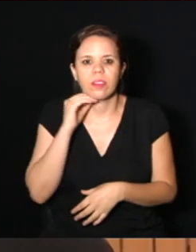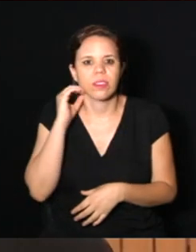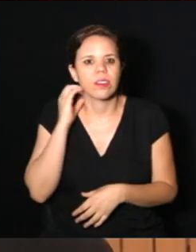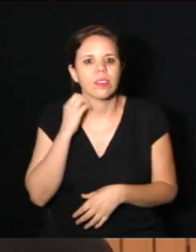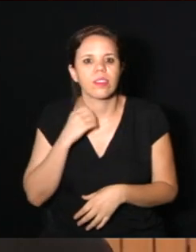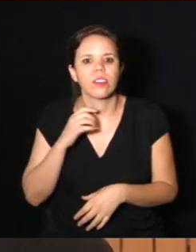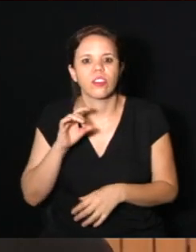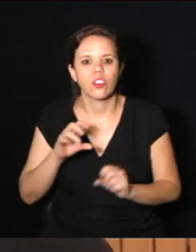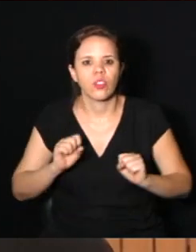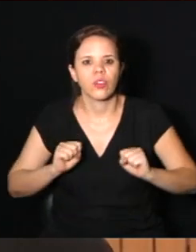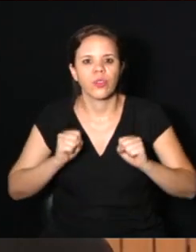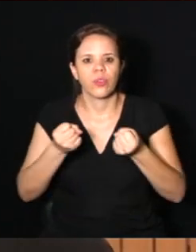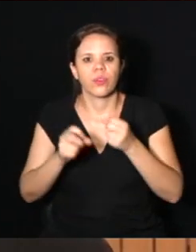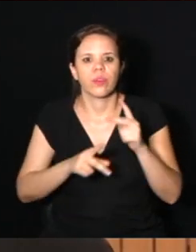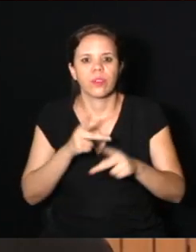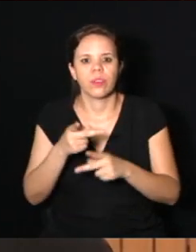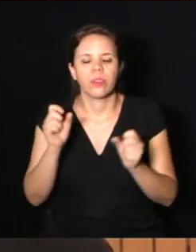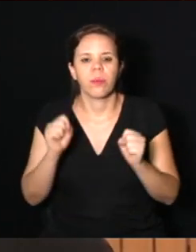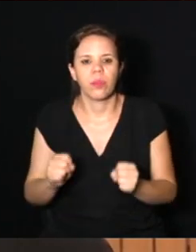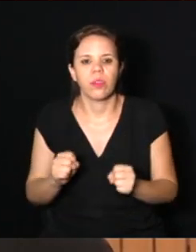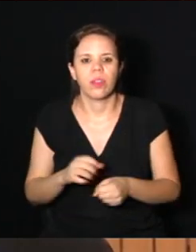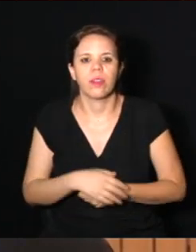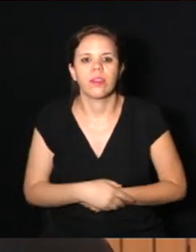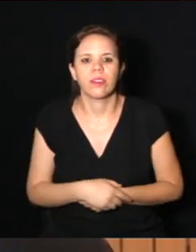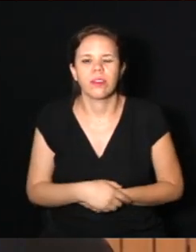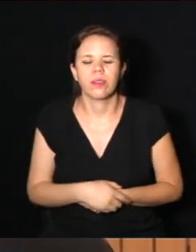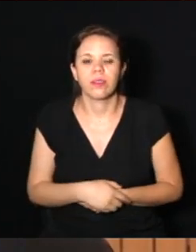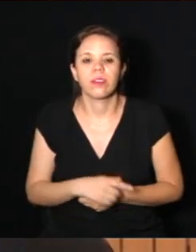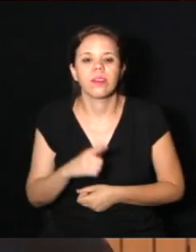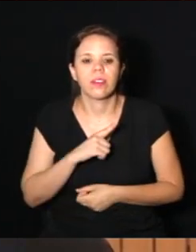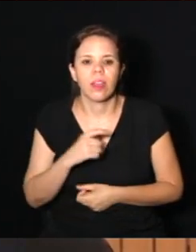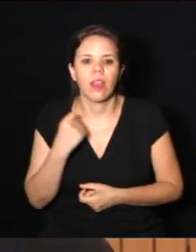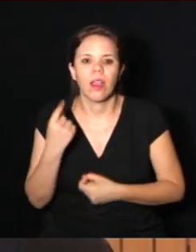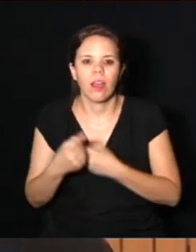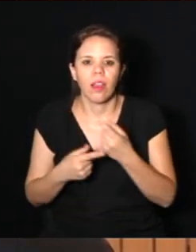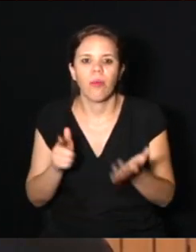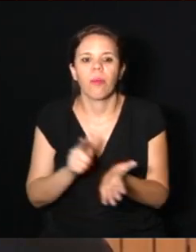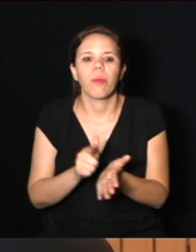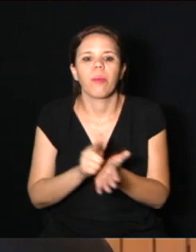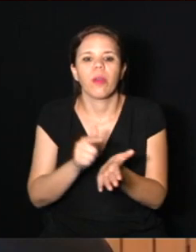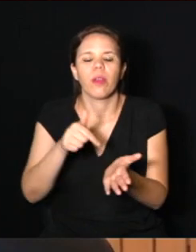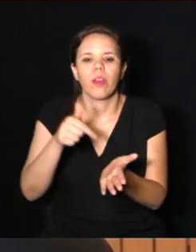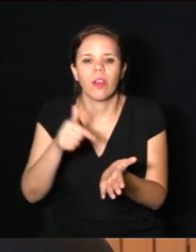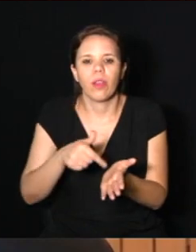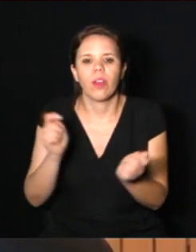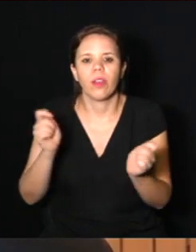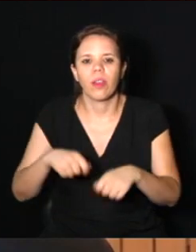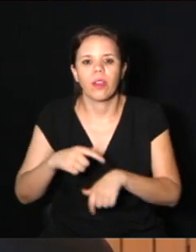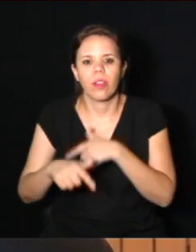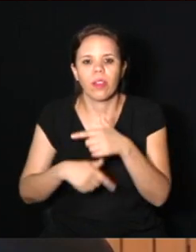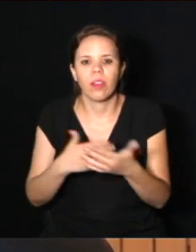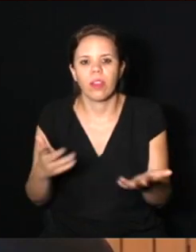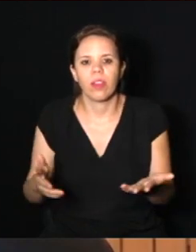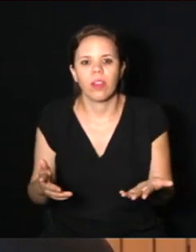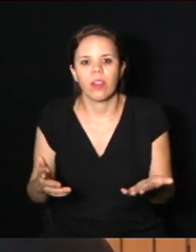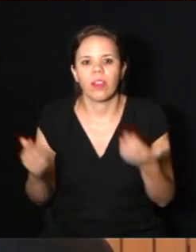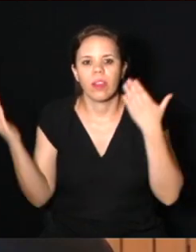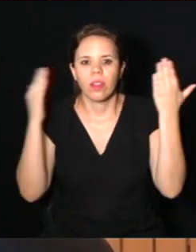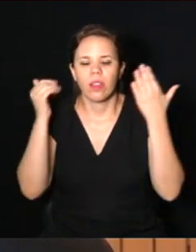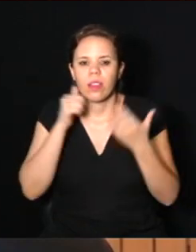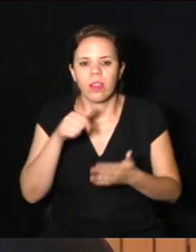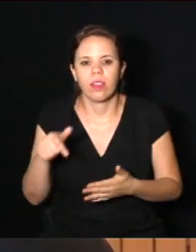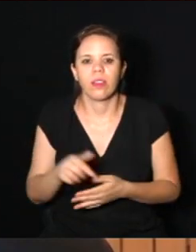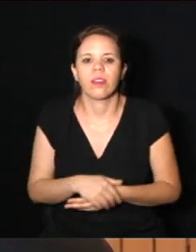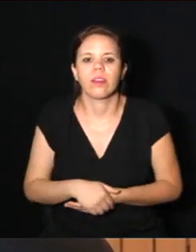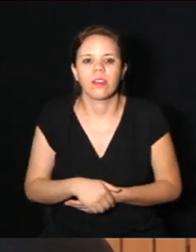somar esforços para poder ter algum encaminhamento em relação às condições de trabalho das psicólogas do